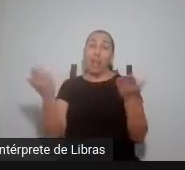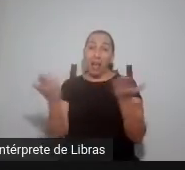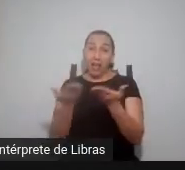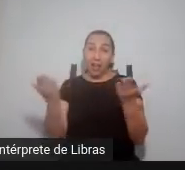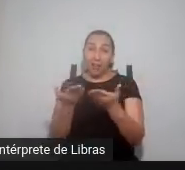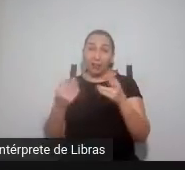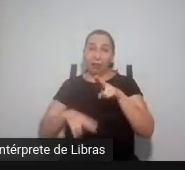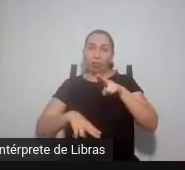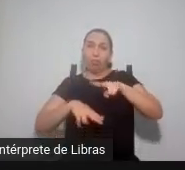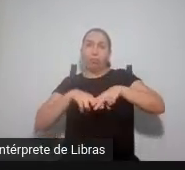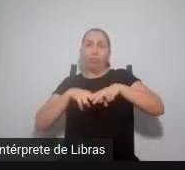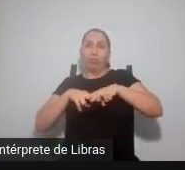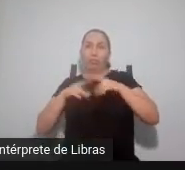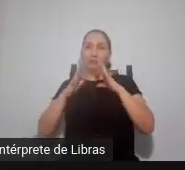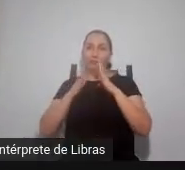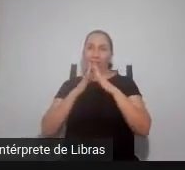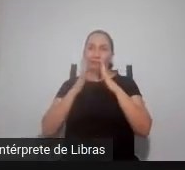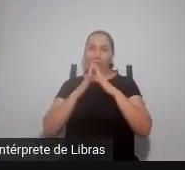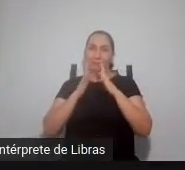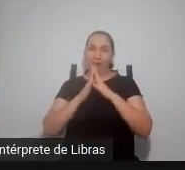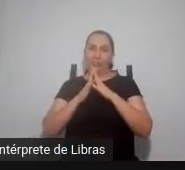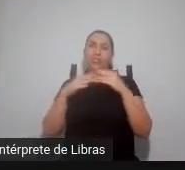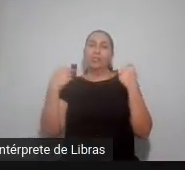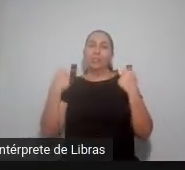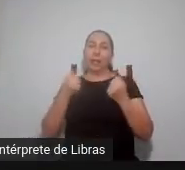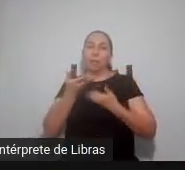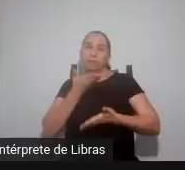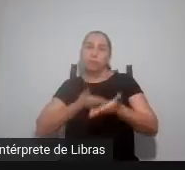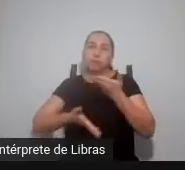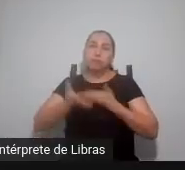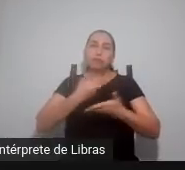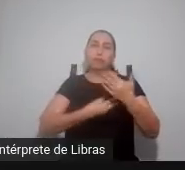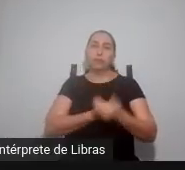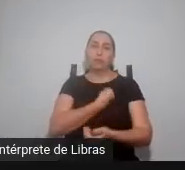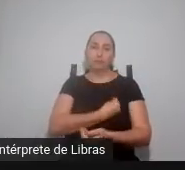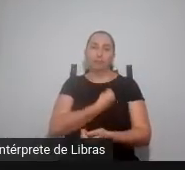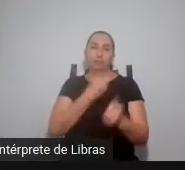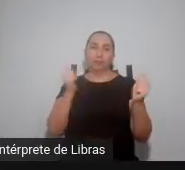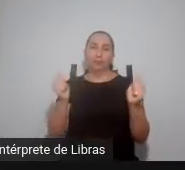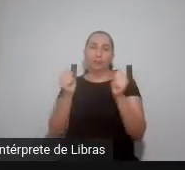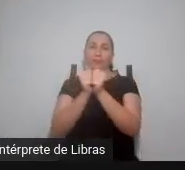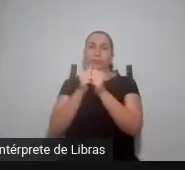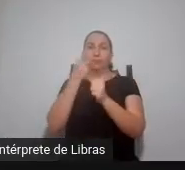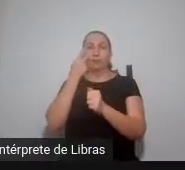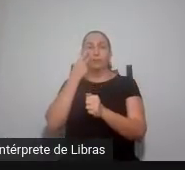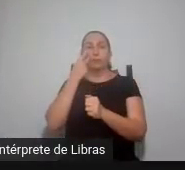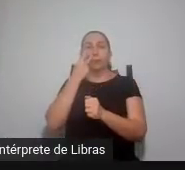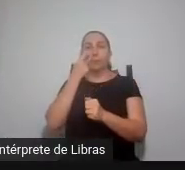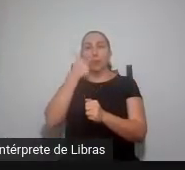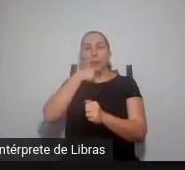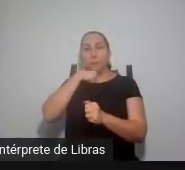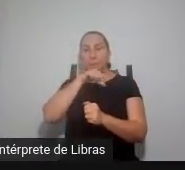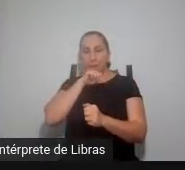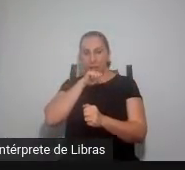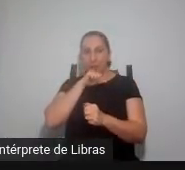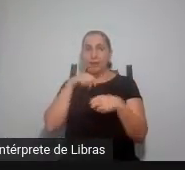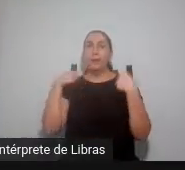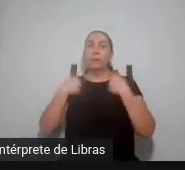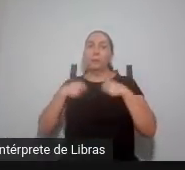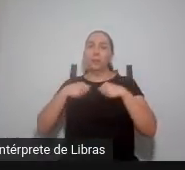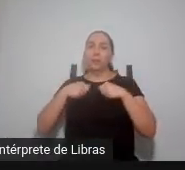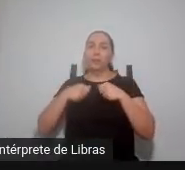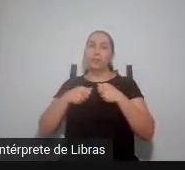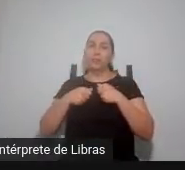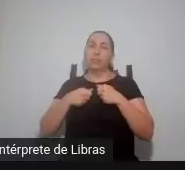pares presencialmente, né? Então, o que a gente oferece, até emenda com o que eu ia falar que você falou, tem que ser muito